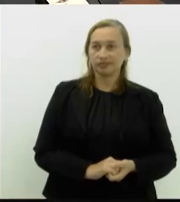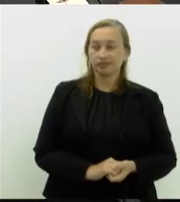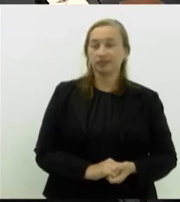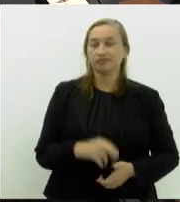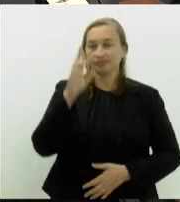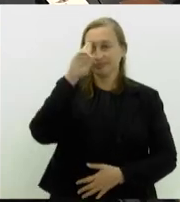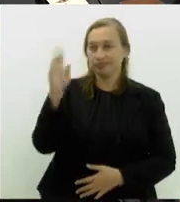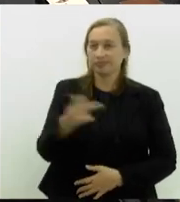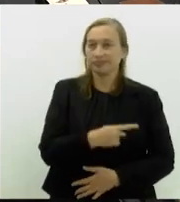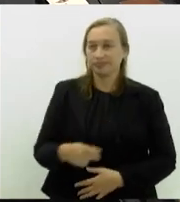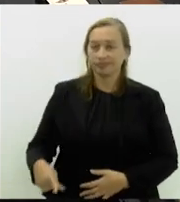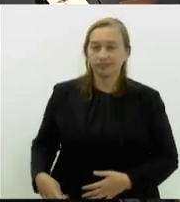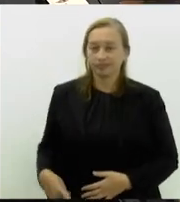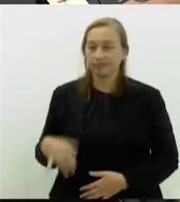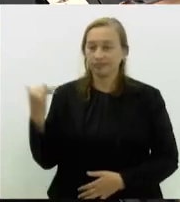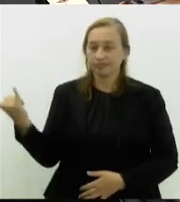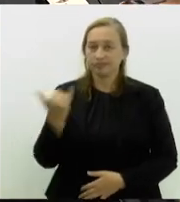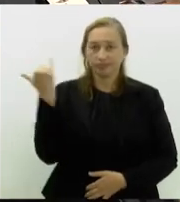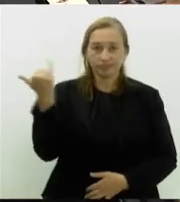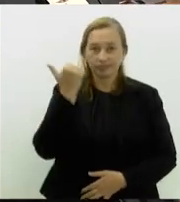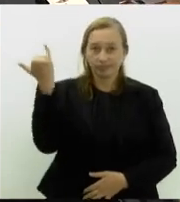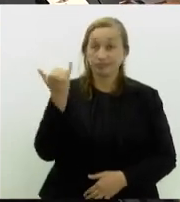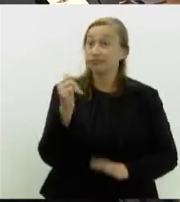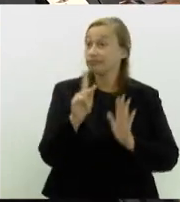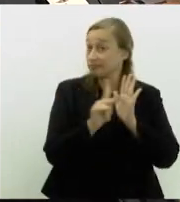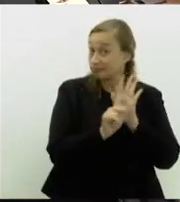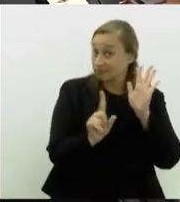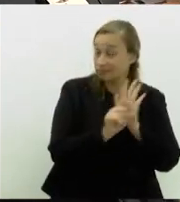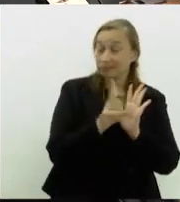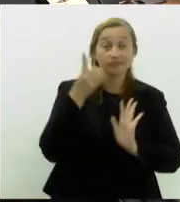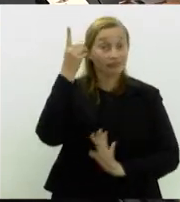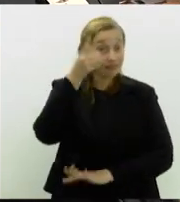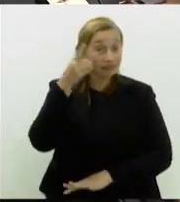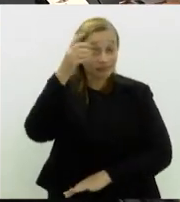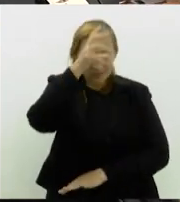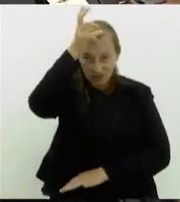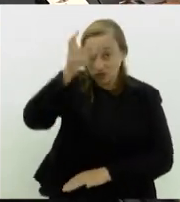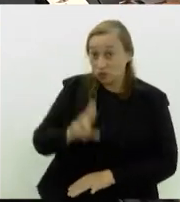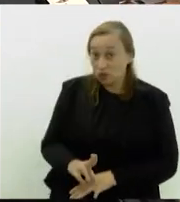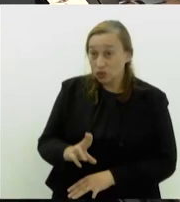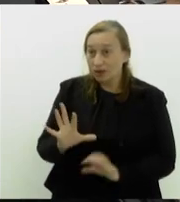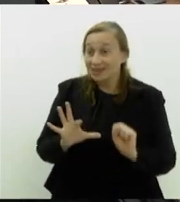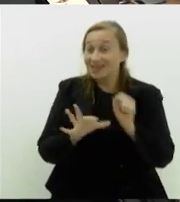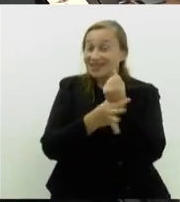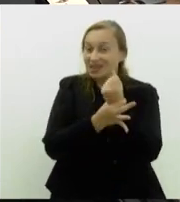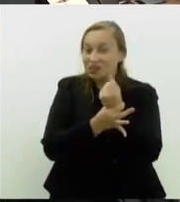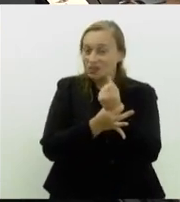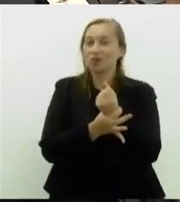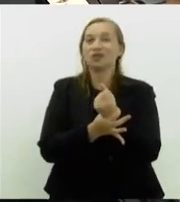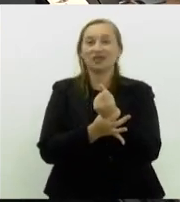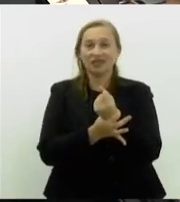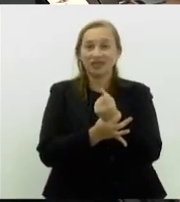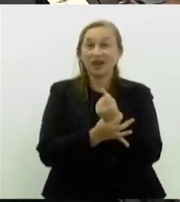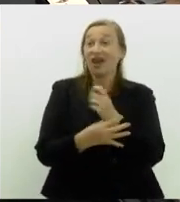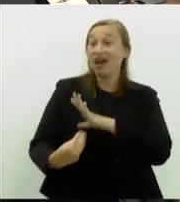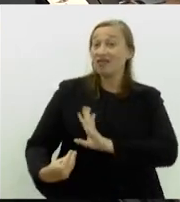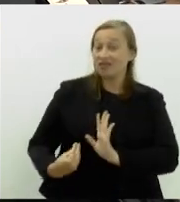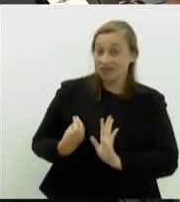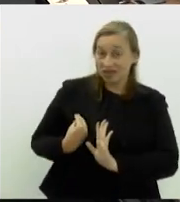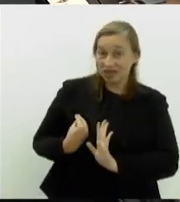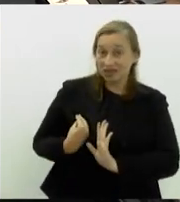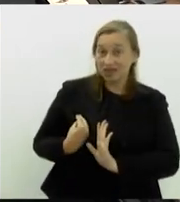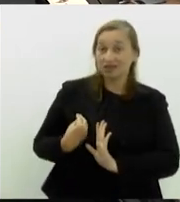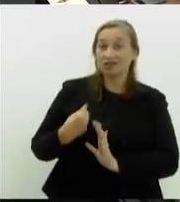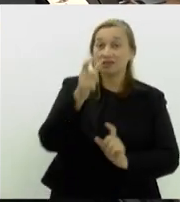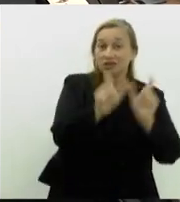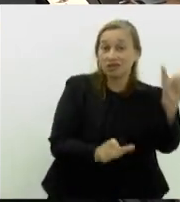Senhor presidente, super importante o projeto de lei da deputada tia Ju, que garante aí o mapeamento e detecção precoce